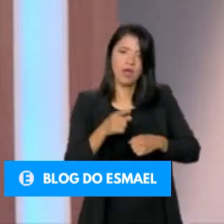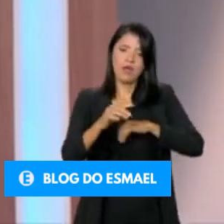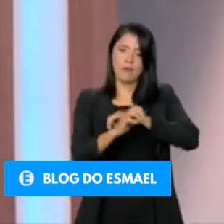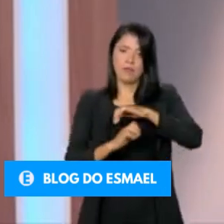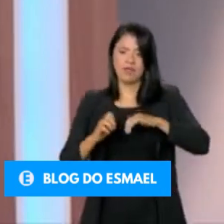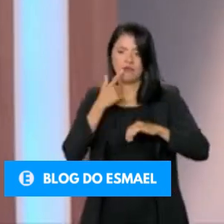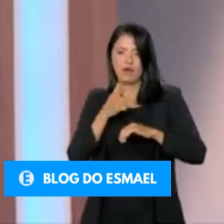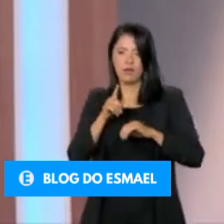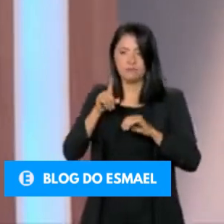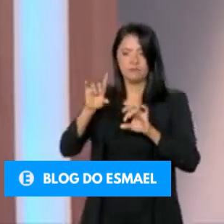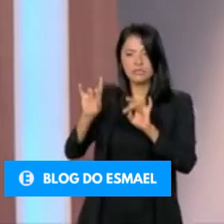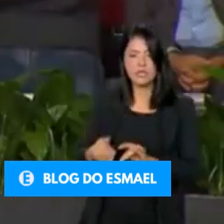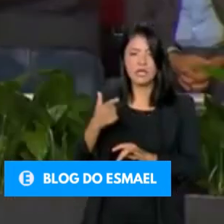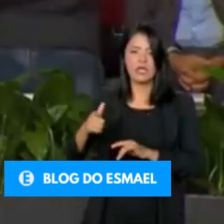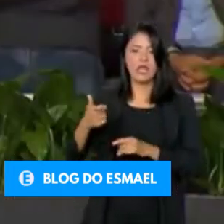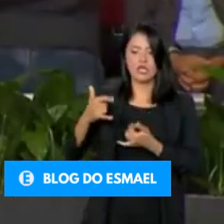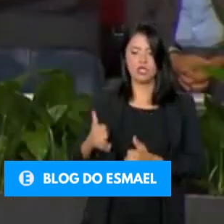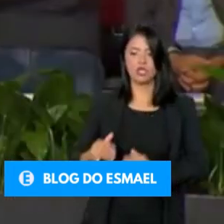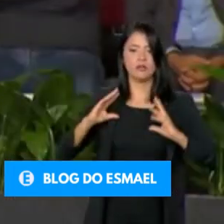especializar em energias limpas.